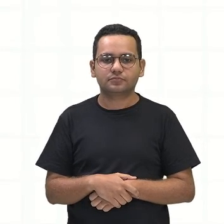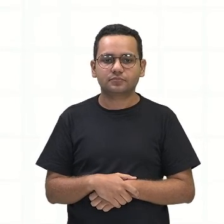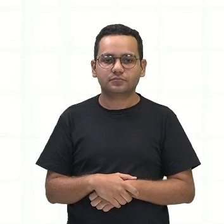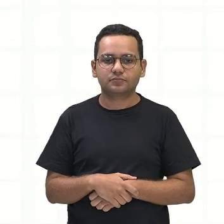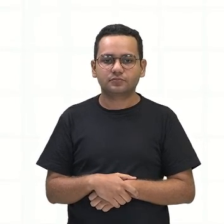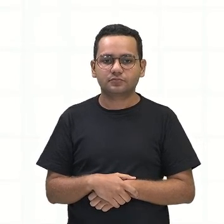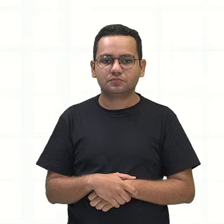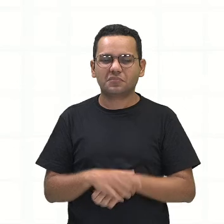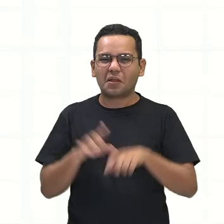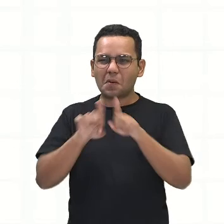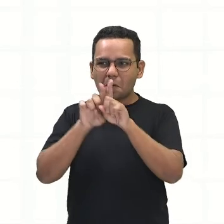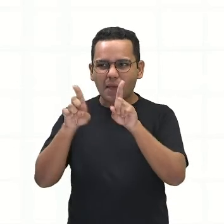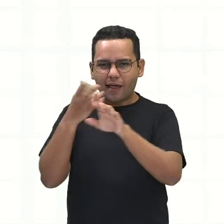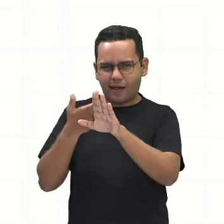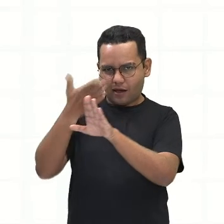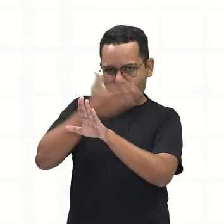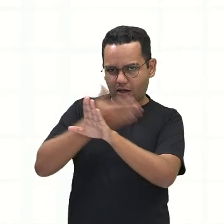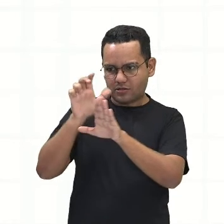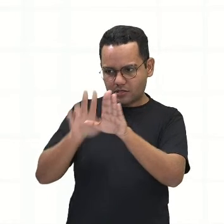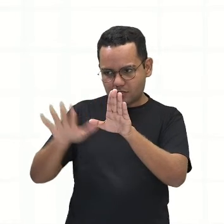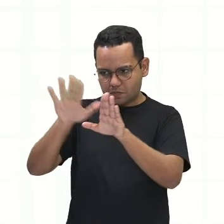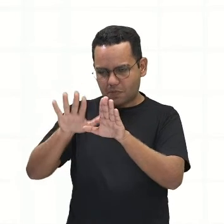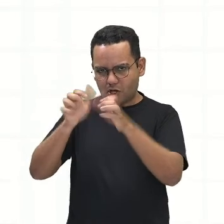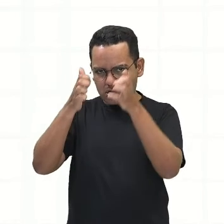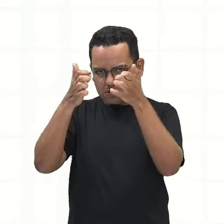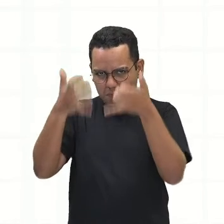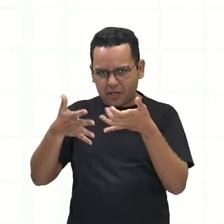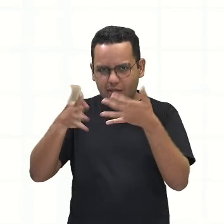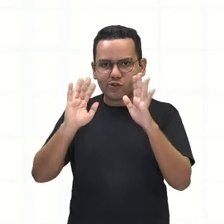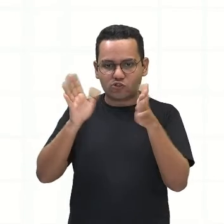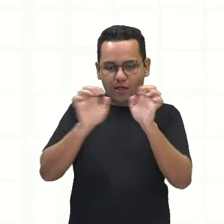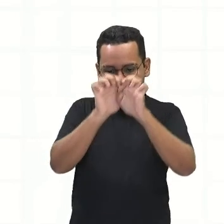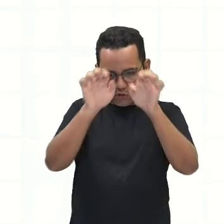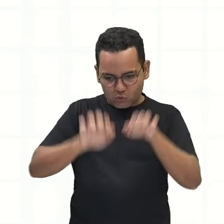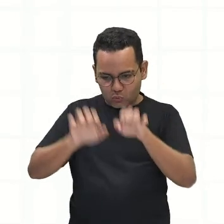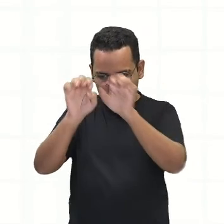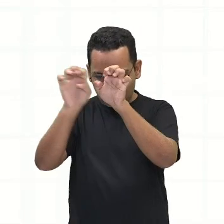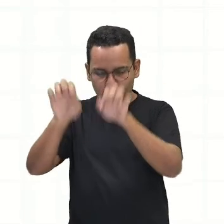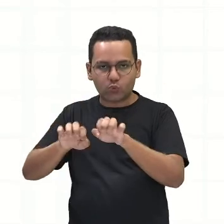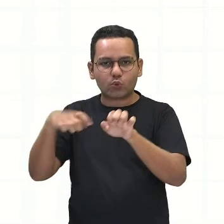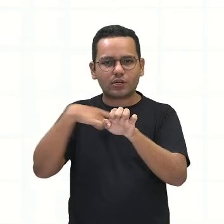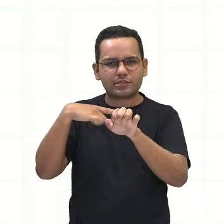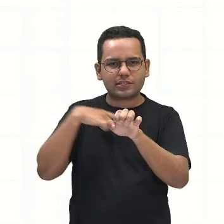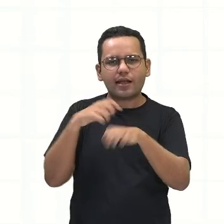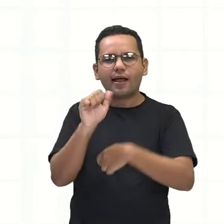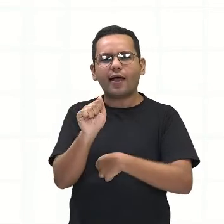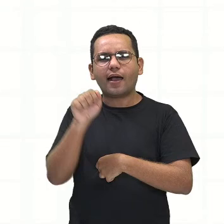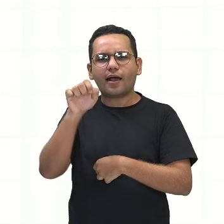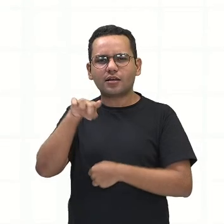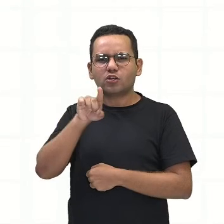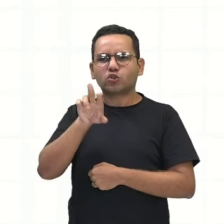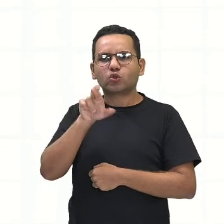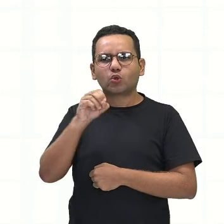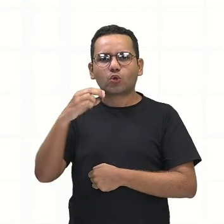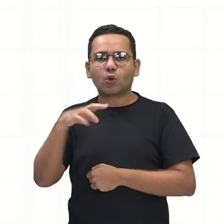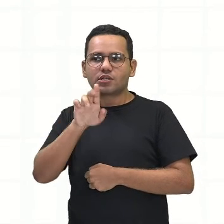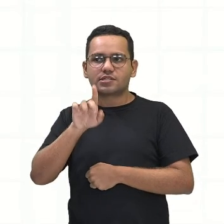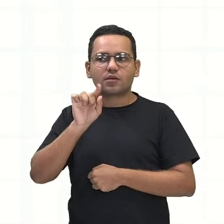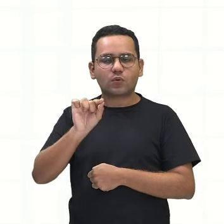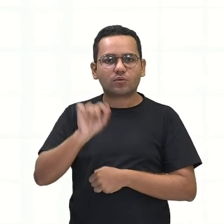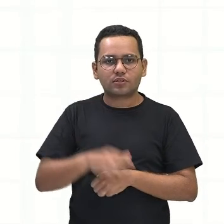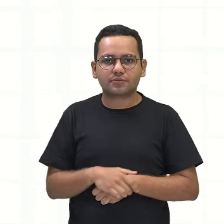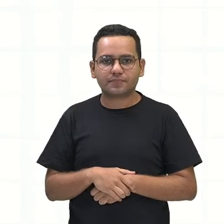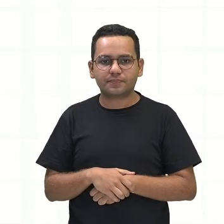aquelas estruturas que eu acabei de comentar, né, do androceu, que tem ali as estruturas que é chamado